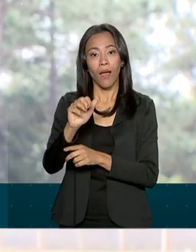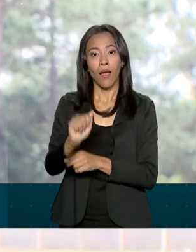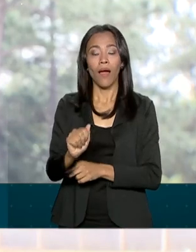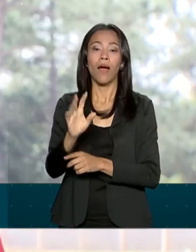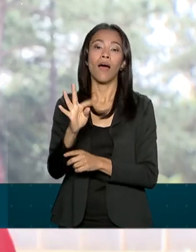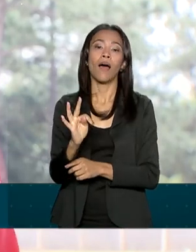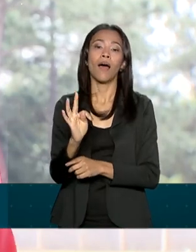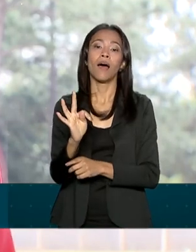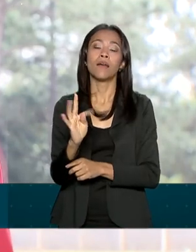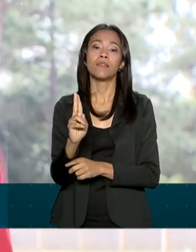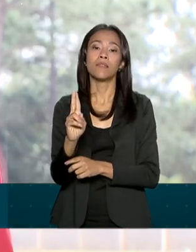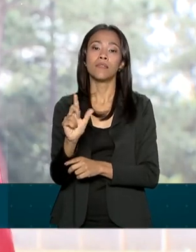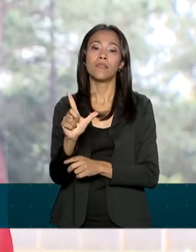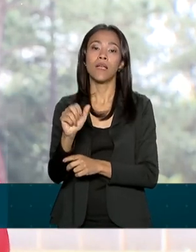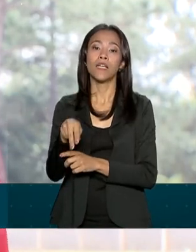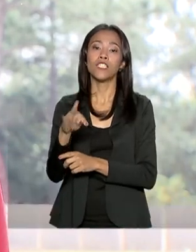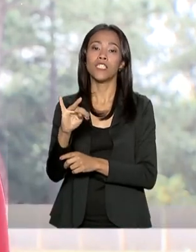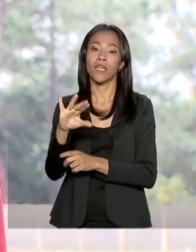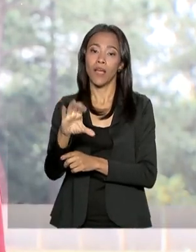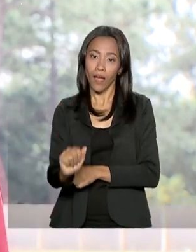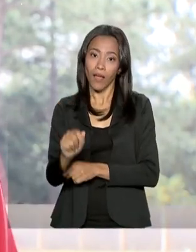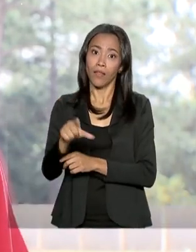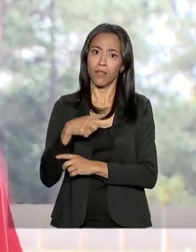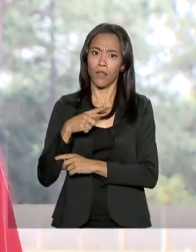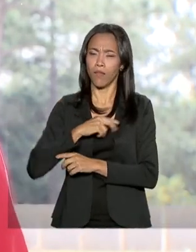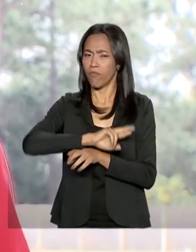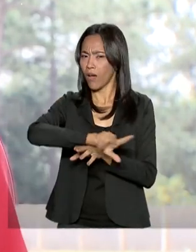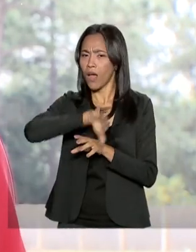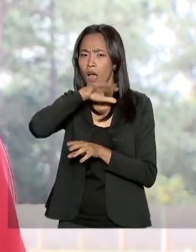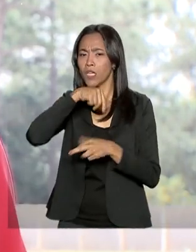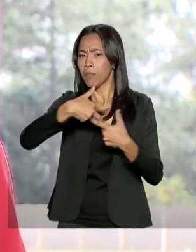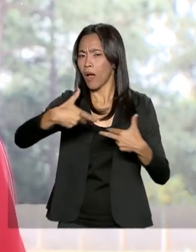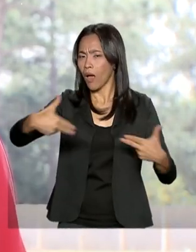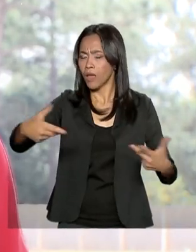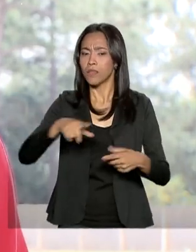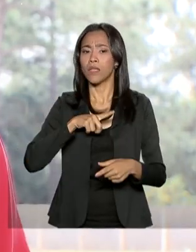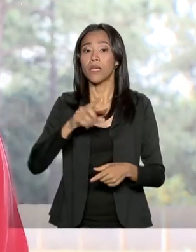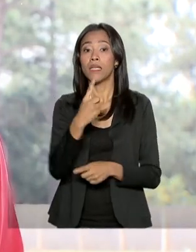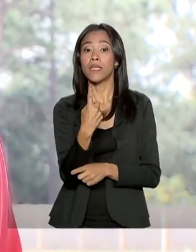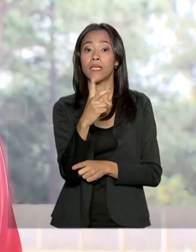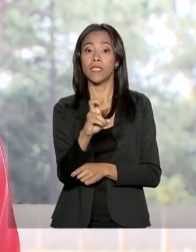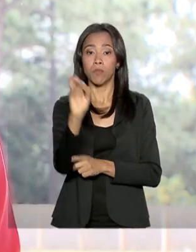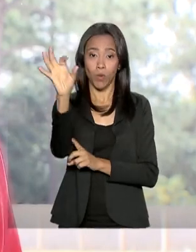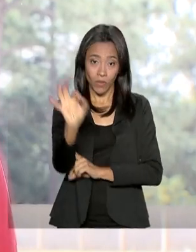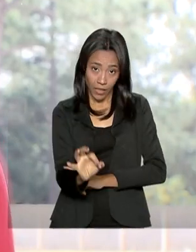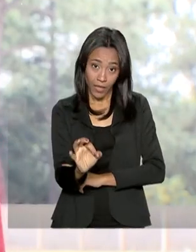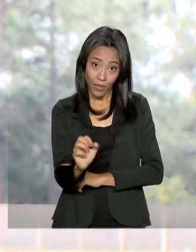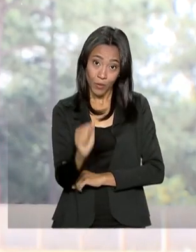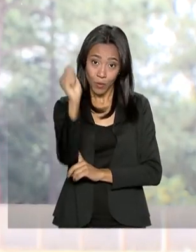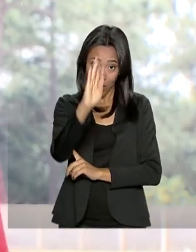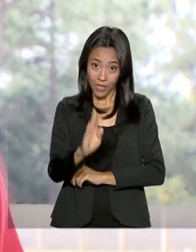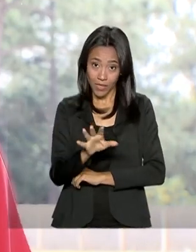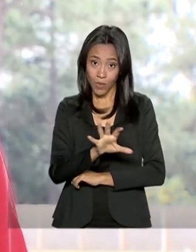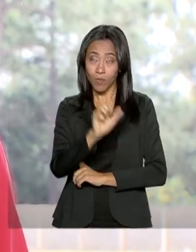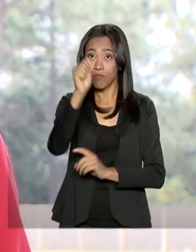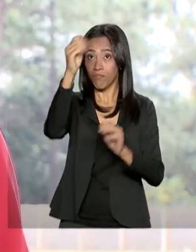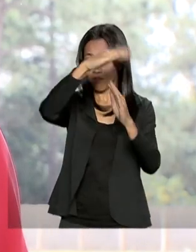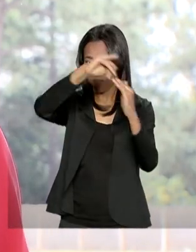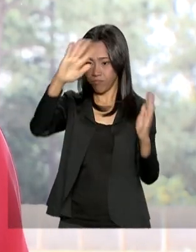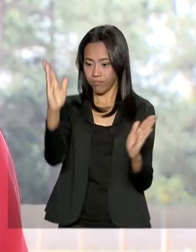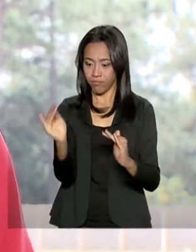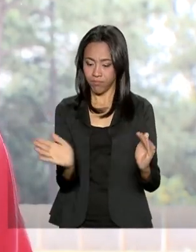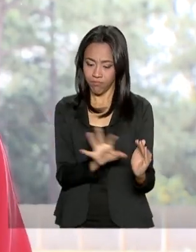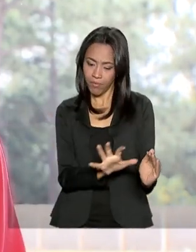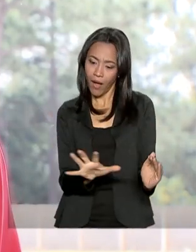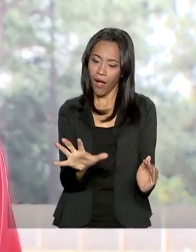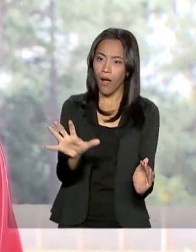diversidade de espécies ameaçadas do planeta. Ela abrange 15% do total do território brasileiro e abriga